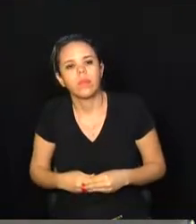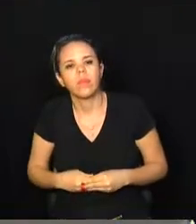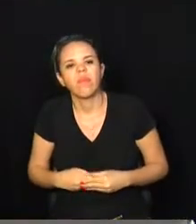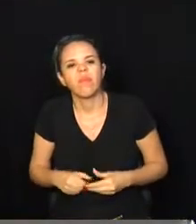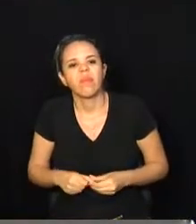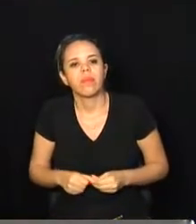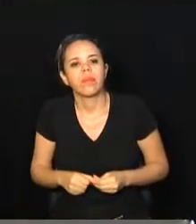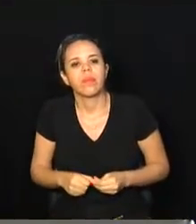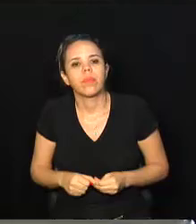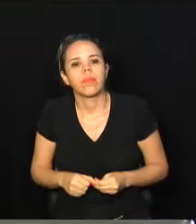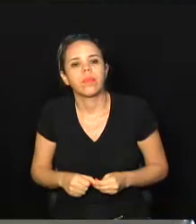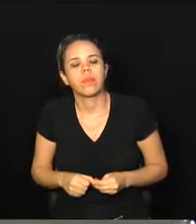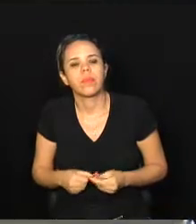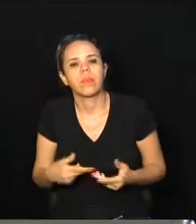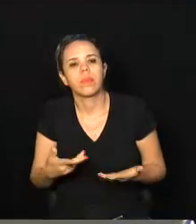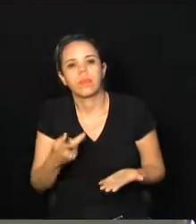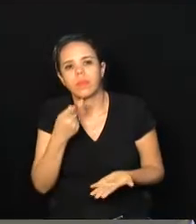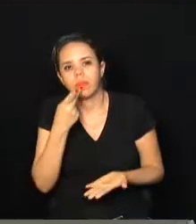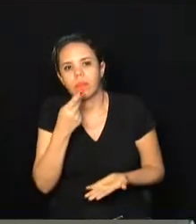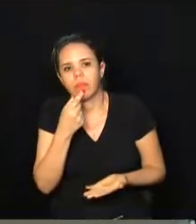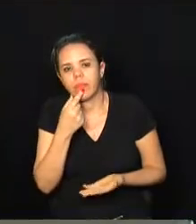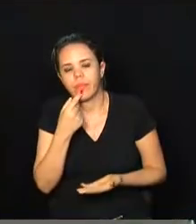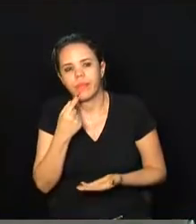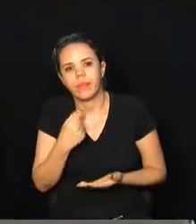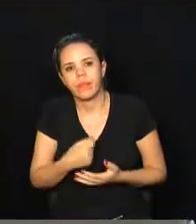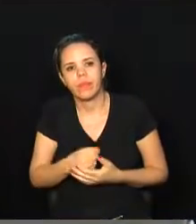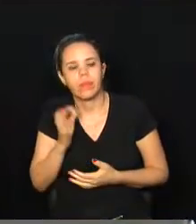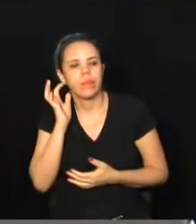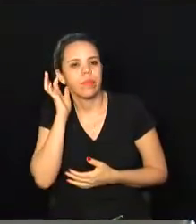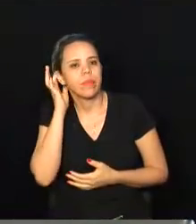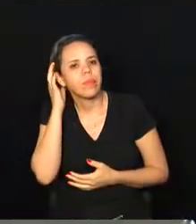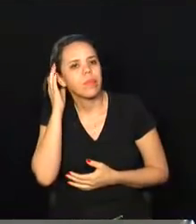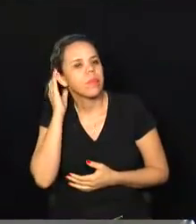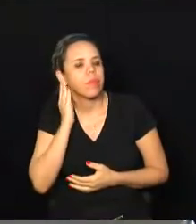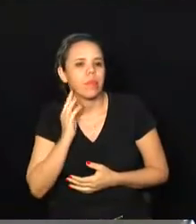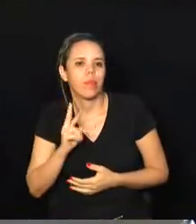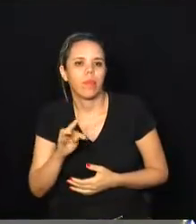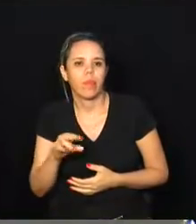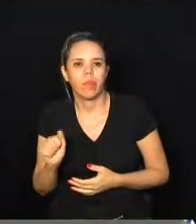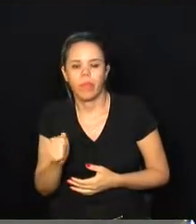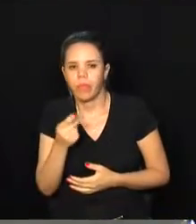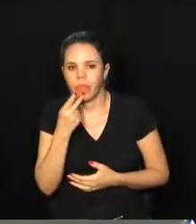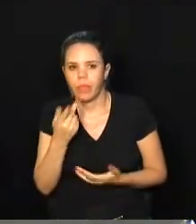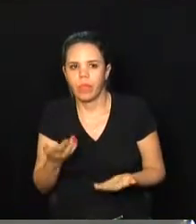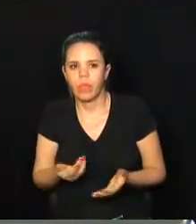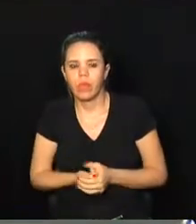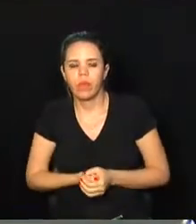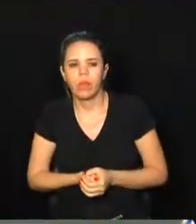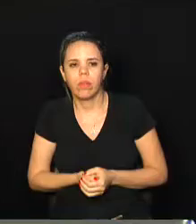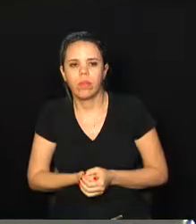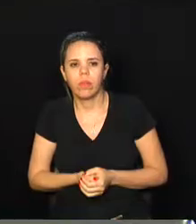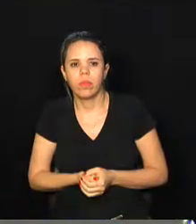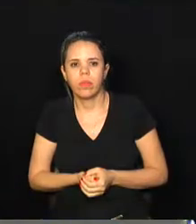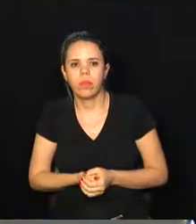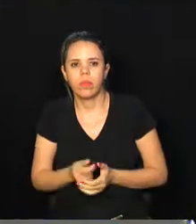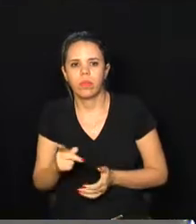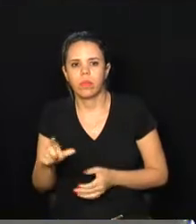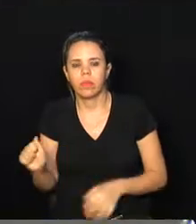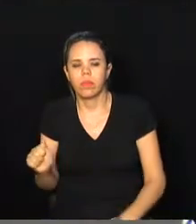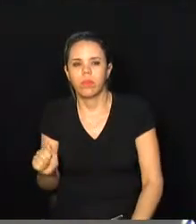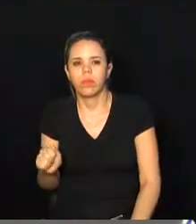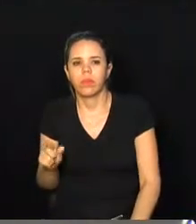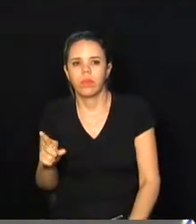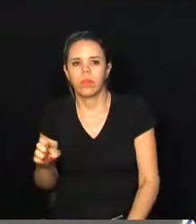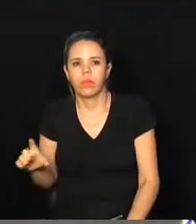isso. Então, em relação às coisas que você falou, a Renata vai falar agora, depois a Paula e